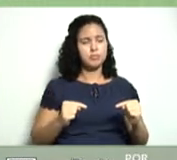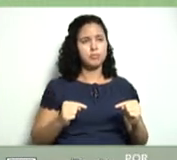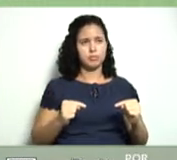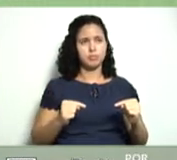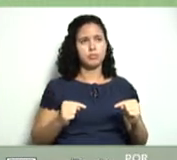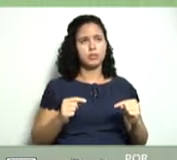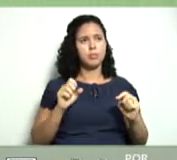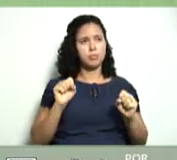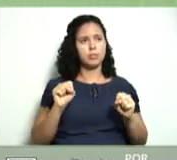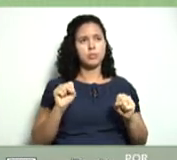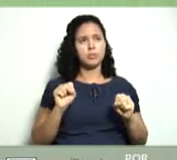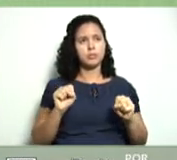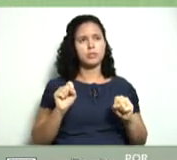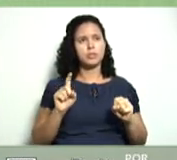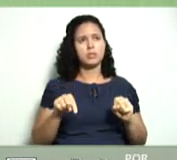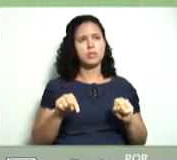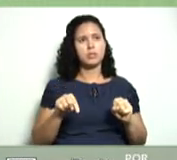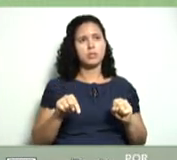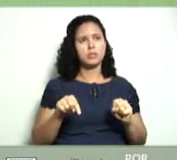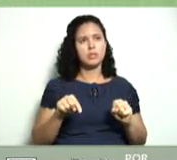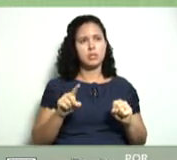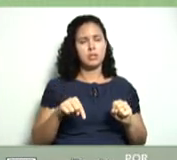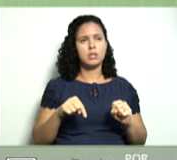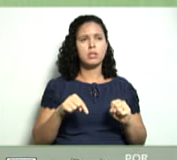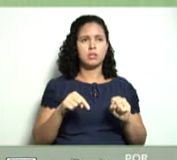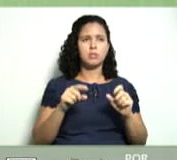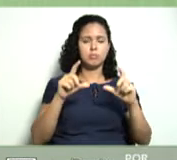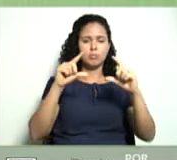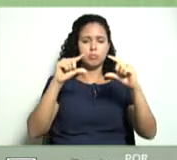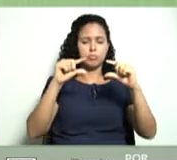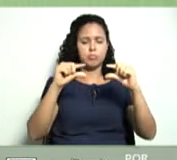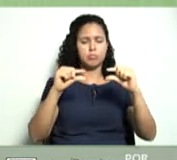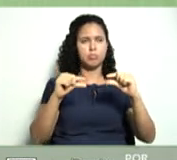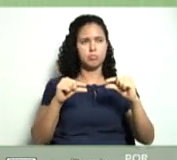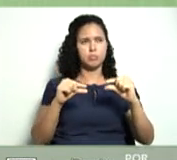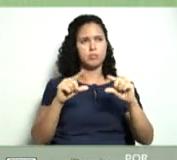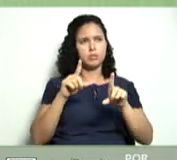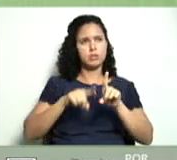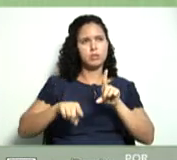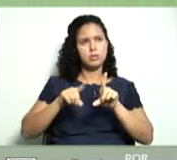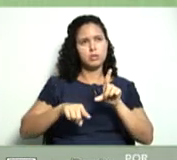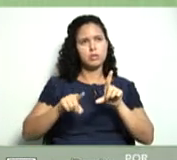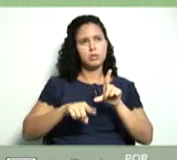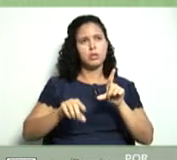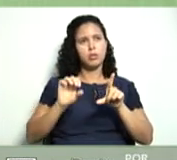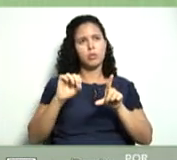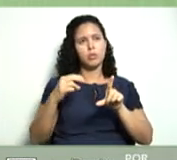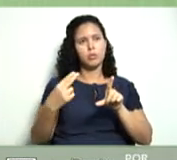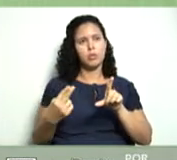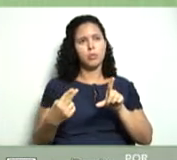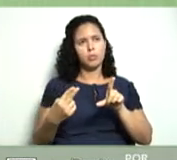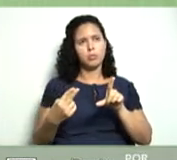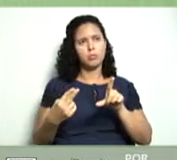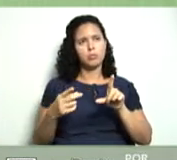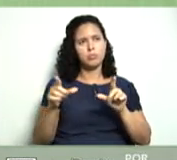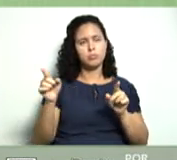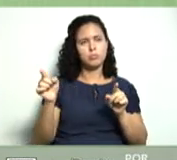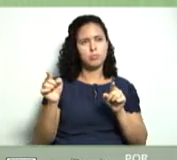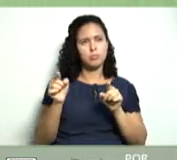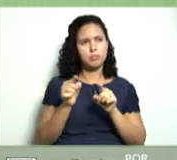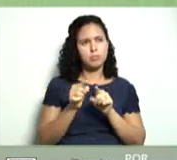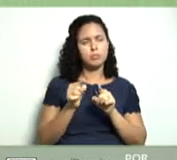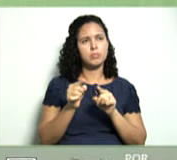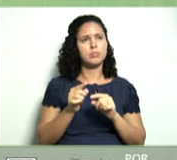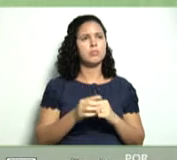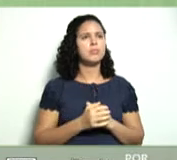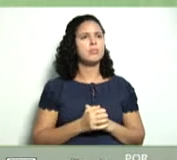a gente pode fazer é diminuir o tamanho da da fonte a ou diminui o tamanho da tabulação a lesão eu